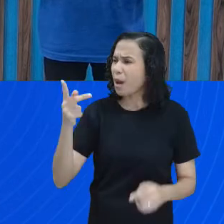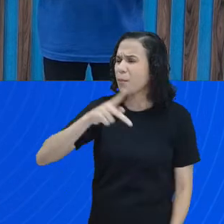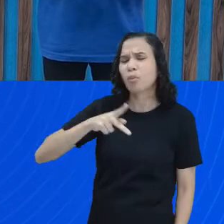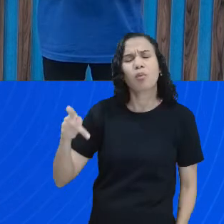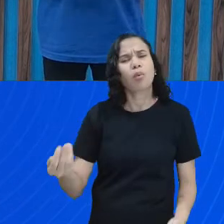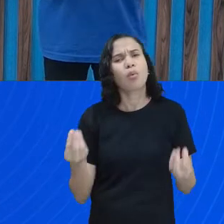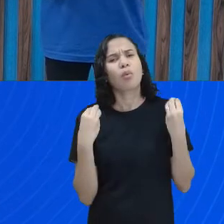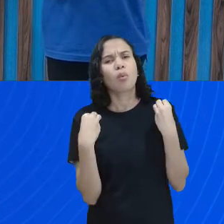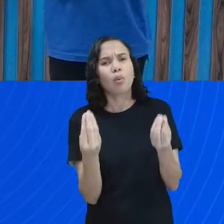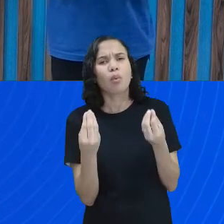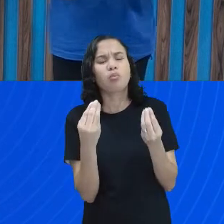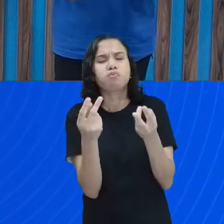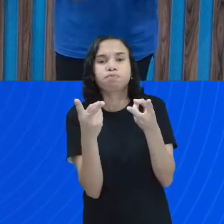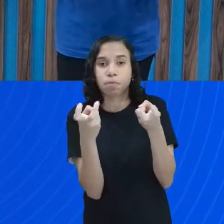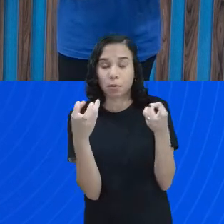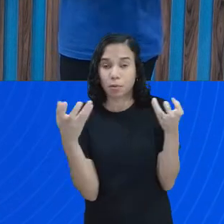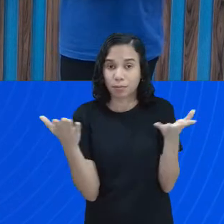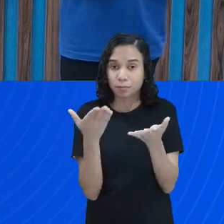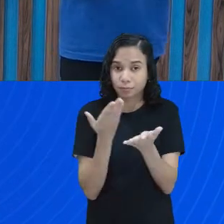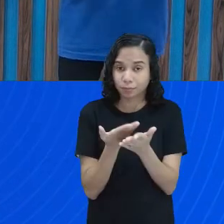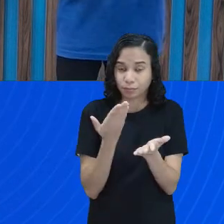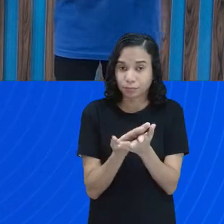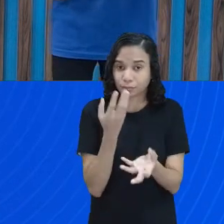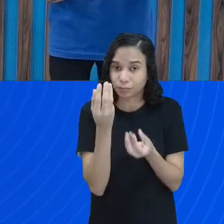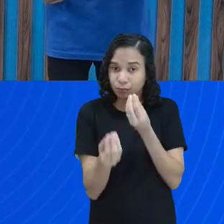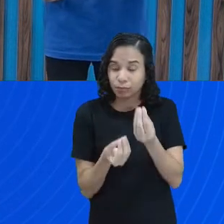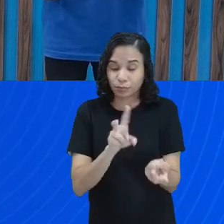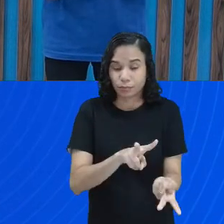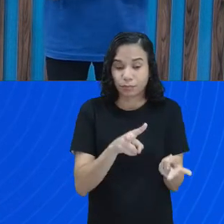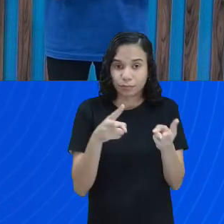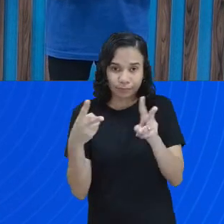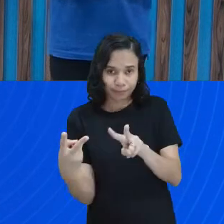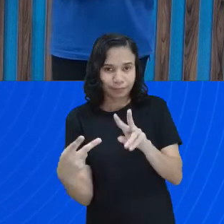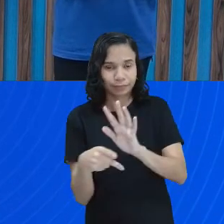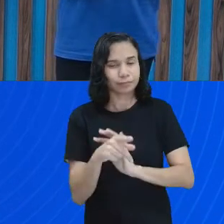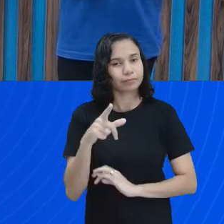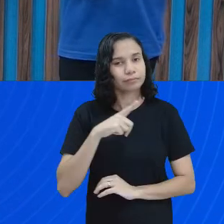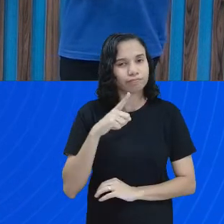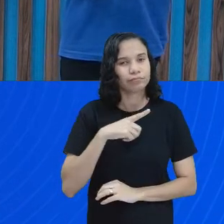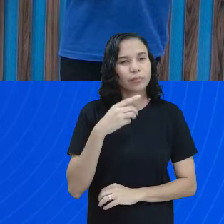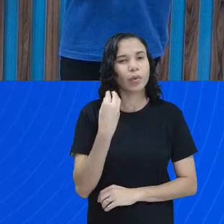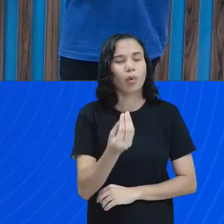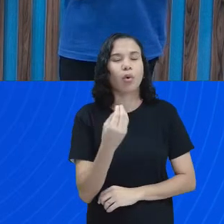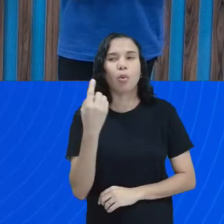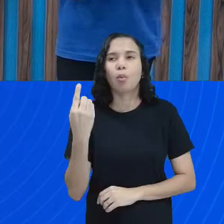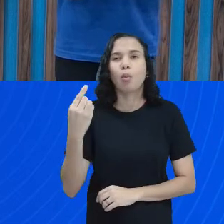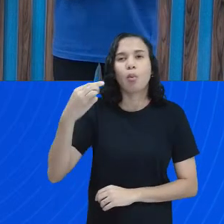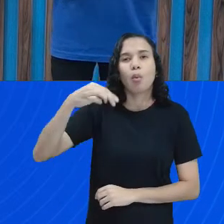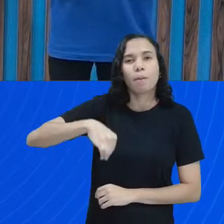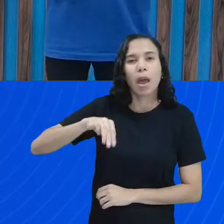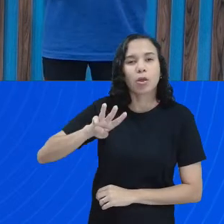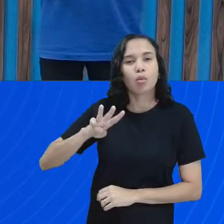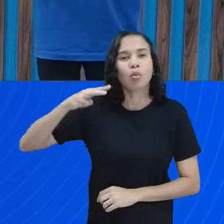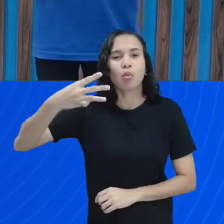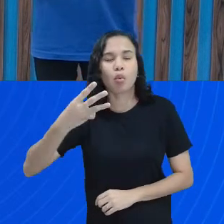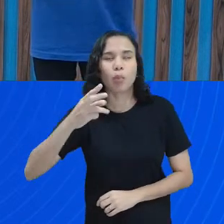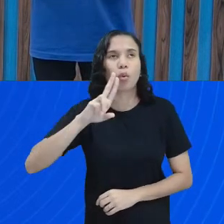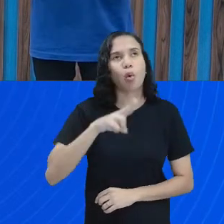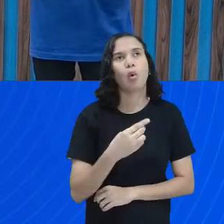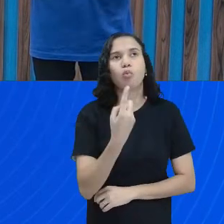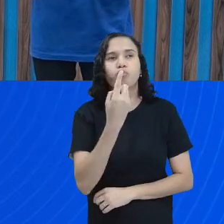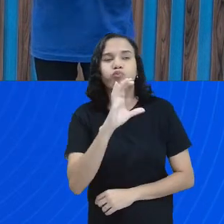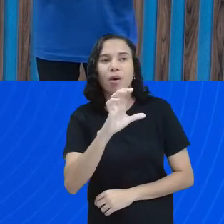assim? A gente vai perceber hoje na aula de hoje como vai fazer essa transformação de unidade. Seja lá, um metro cúbico, seja lá 1